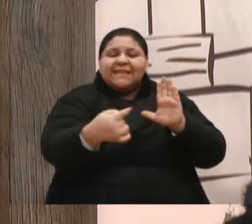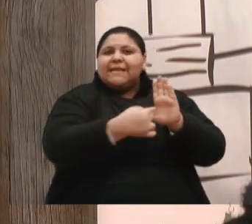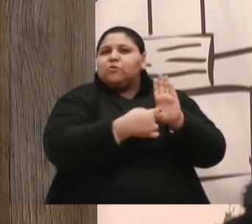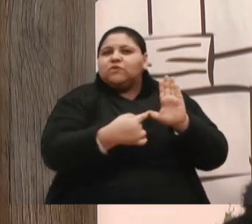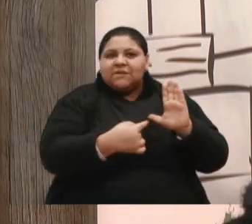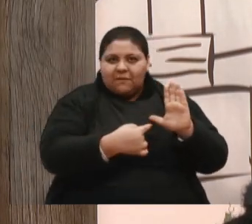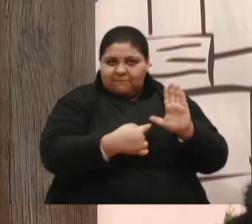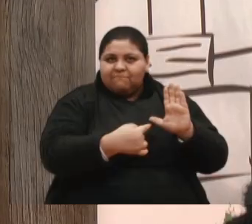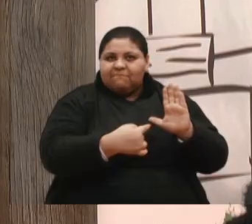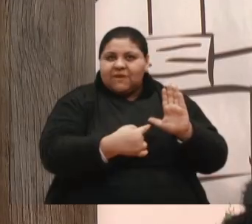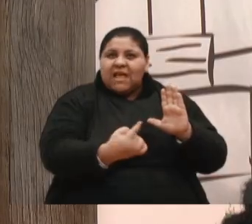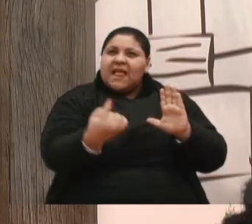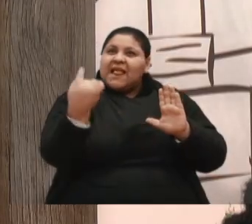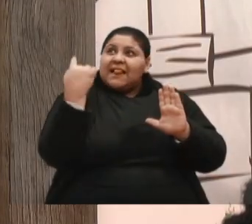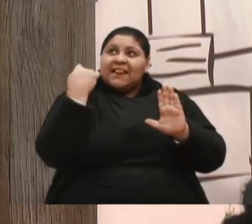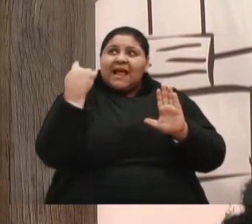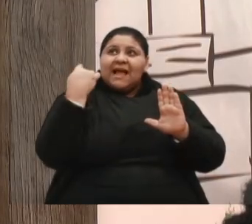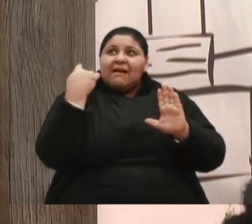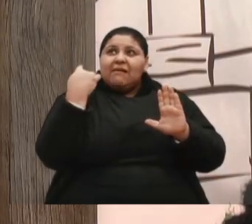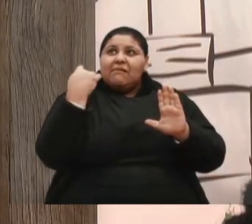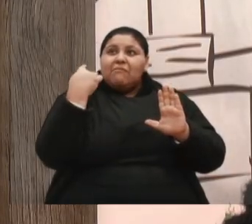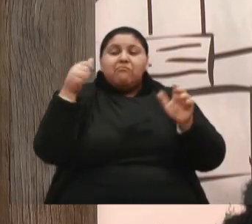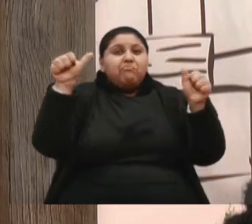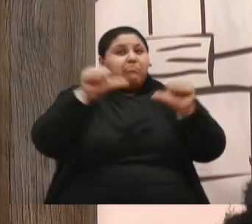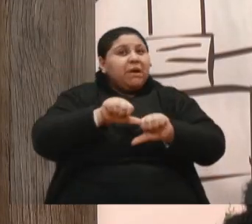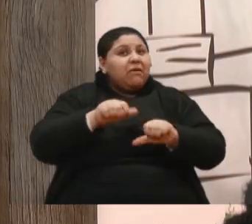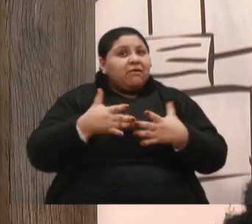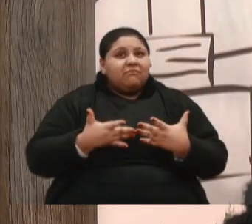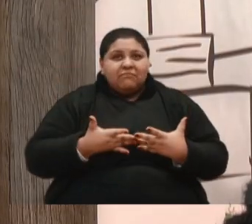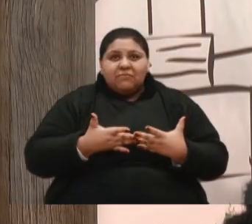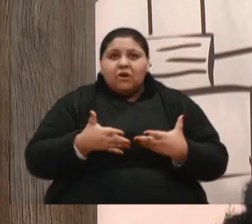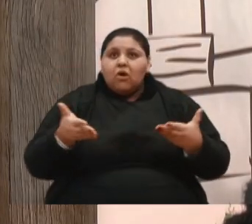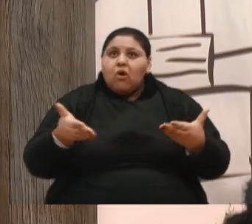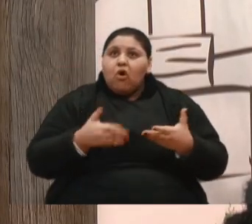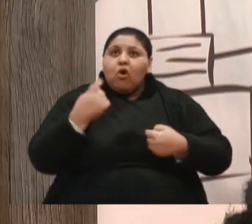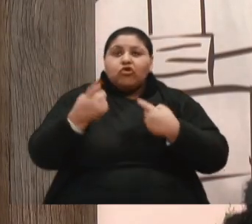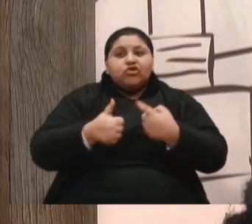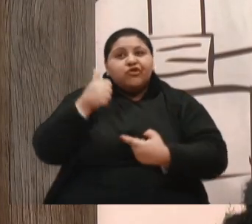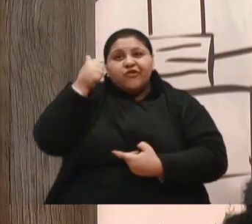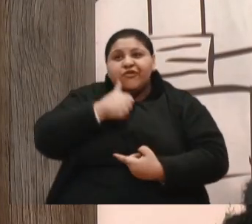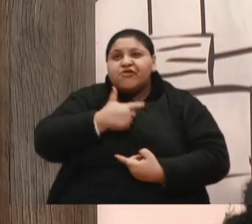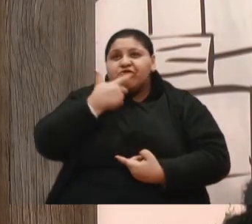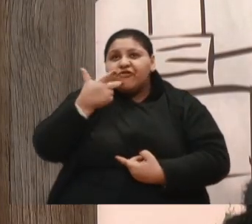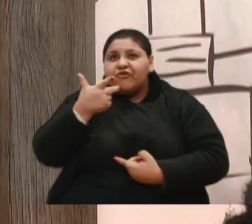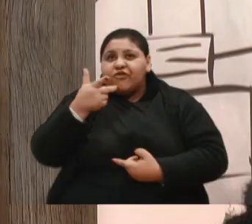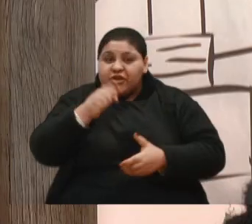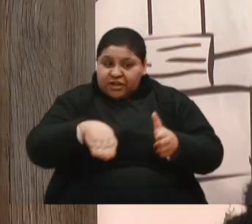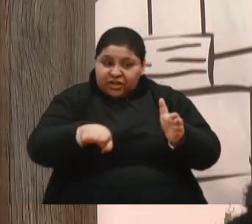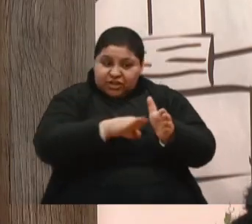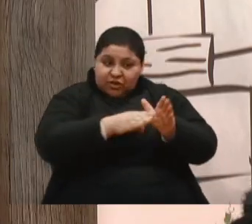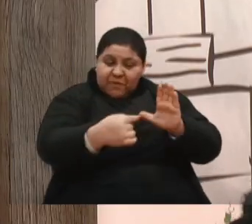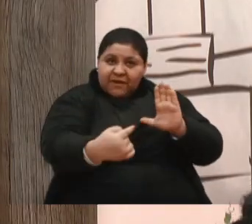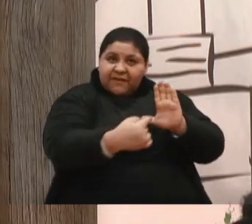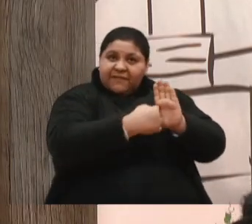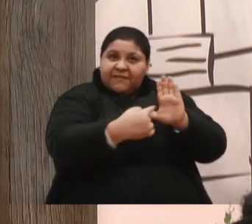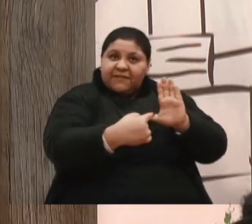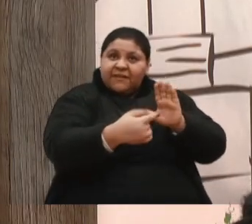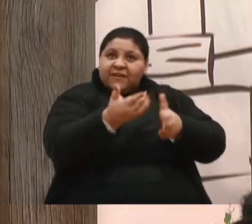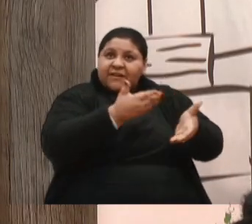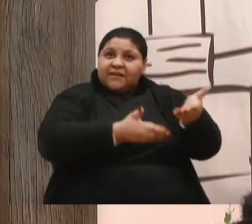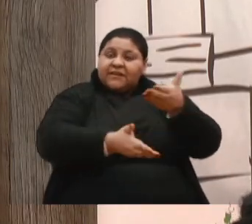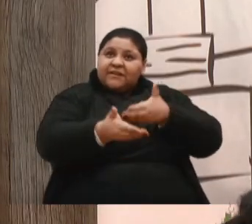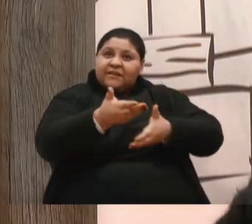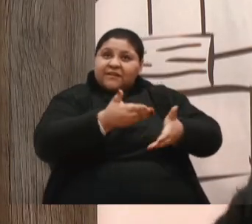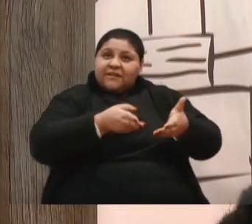não consegue chegar a uma delegacia, né? E naquela época isso era ainda pior. Hoje, algumas mulheres ainda relatam que chegam numa